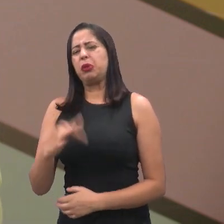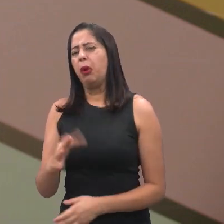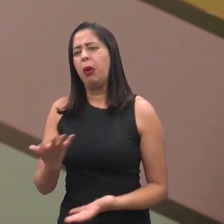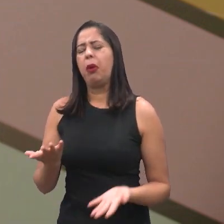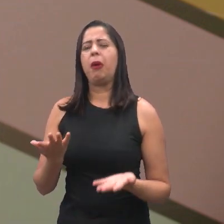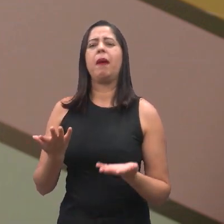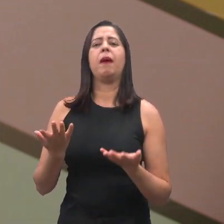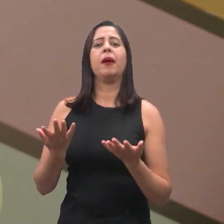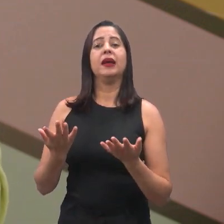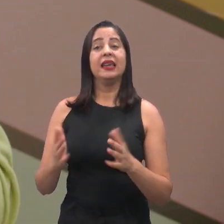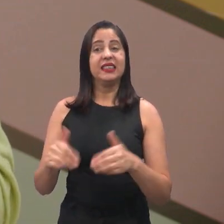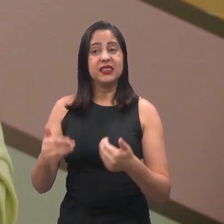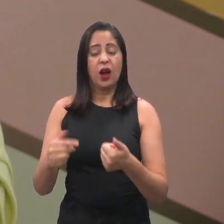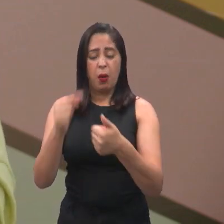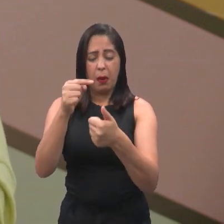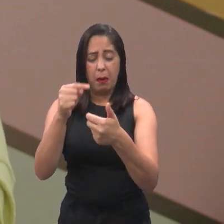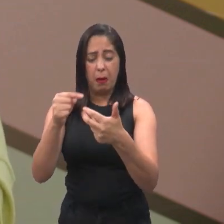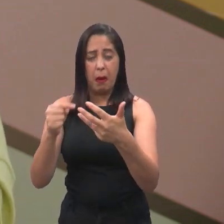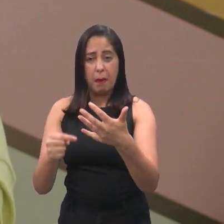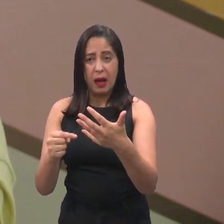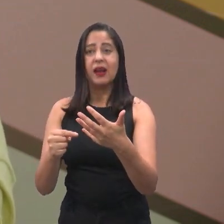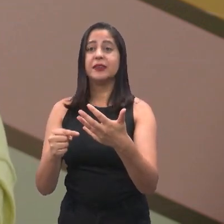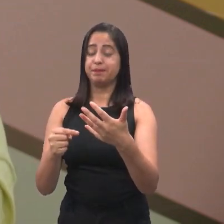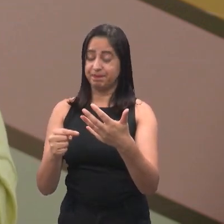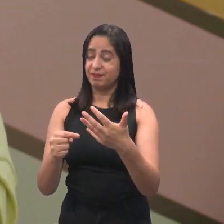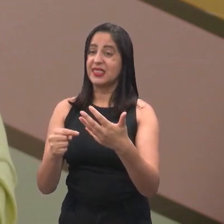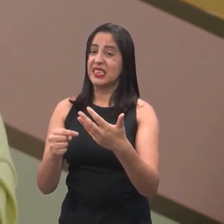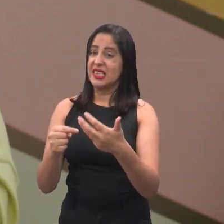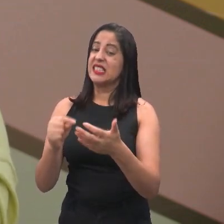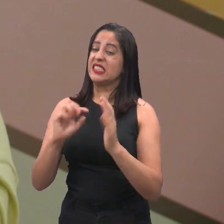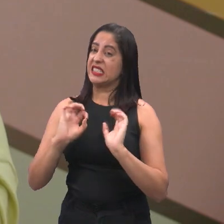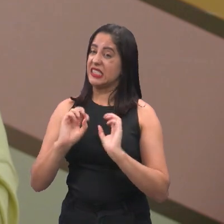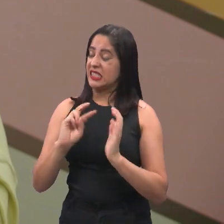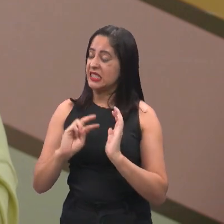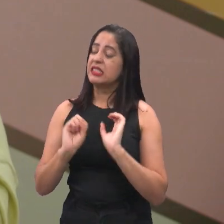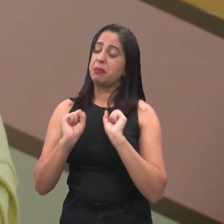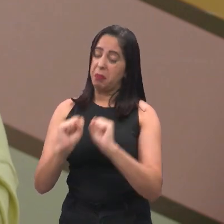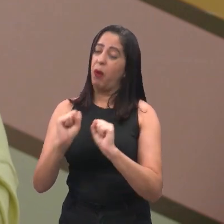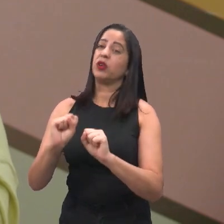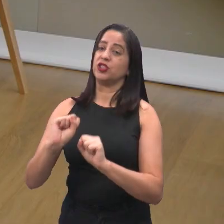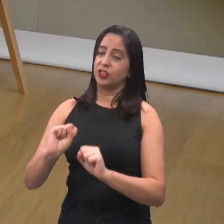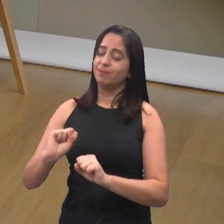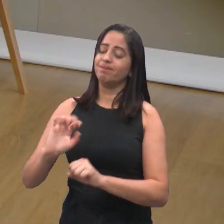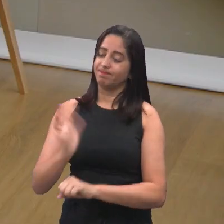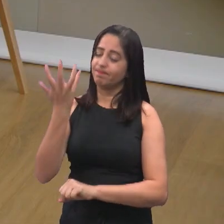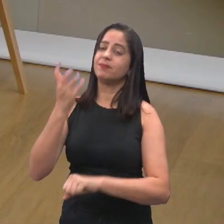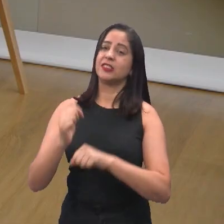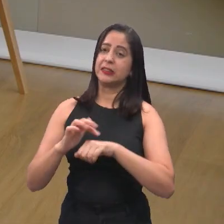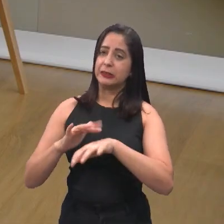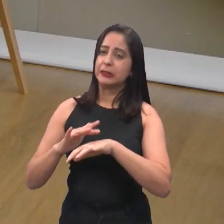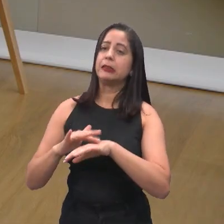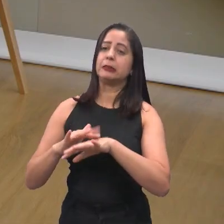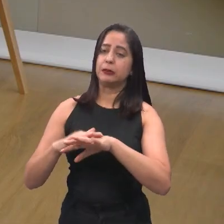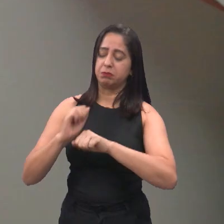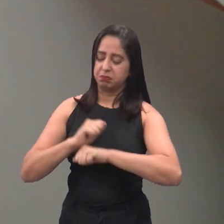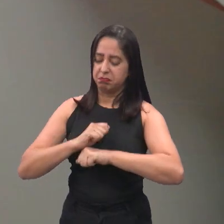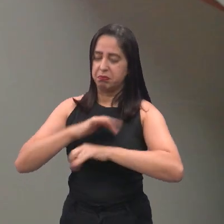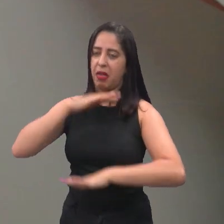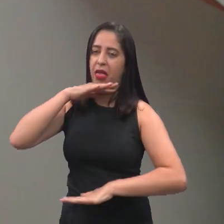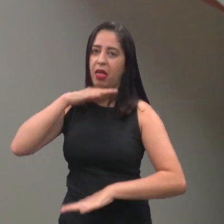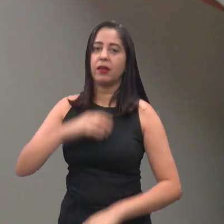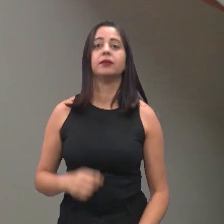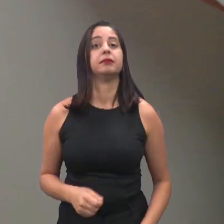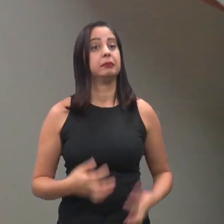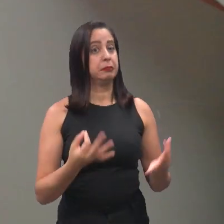costas. Então esses são elementos que podem dar dicas de um burnout. Perfeito, Mariana, é bom ficar atenta, né? Olha